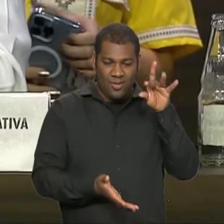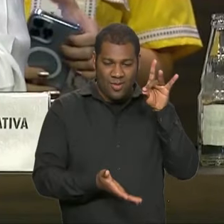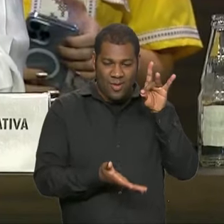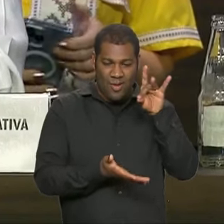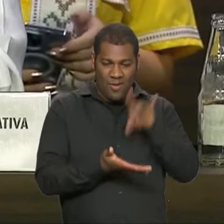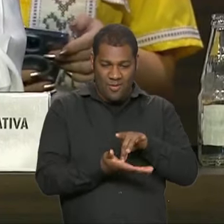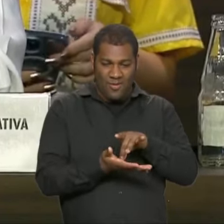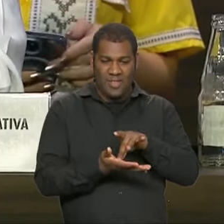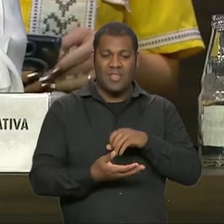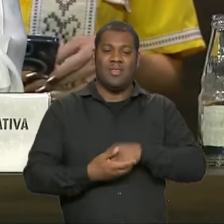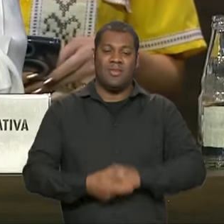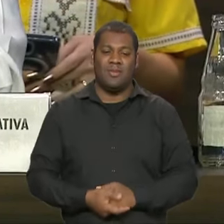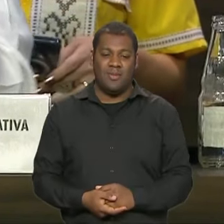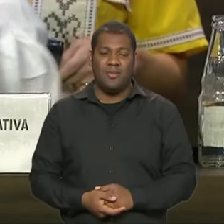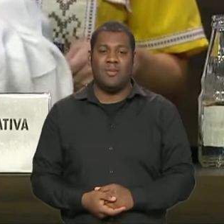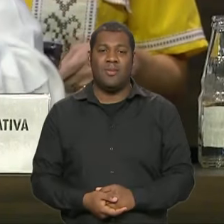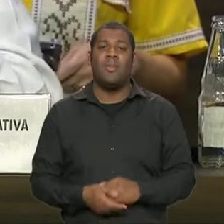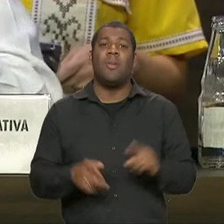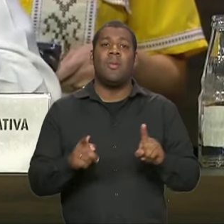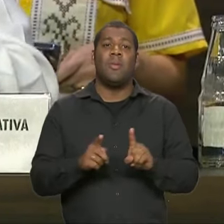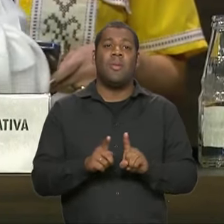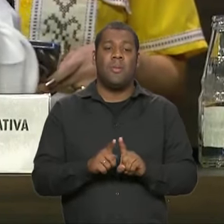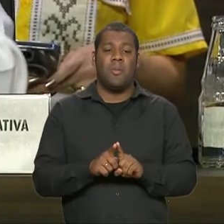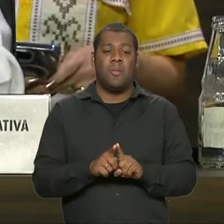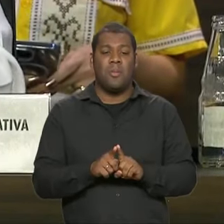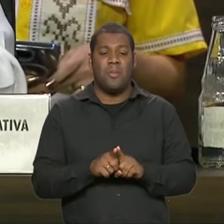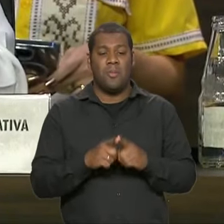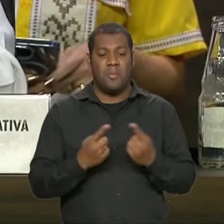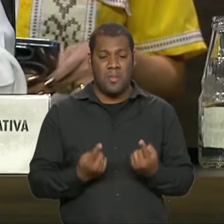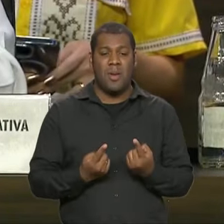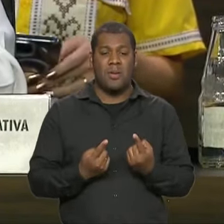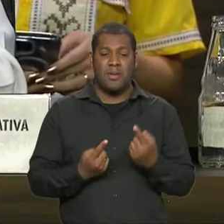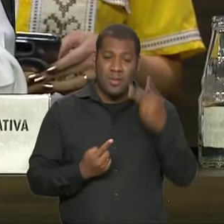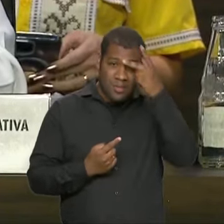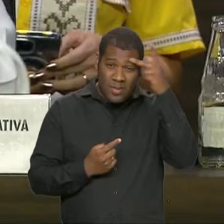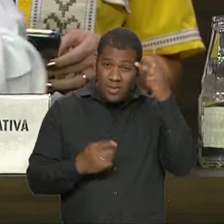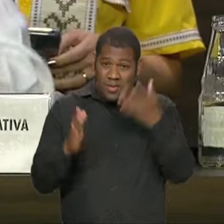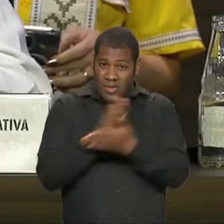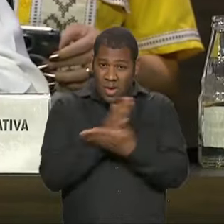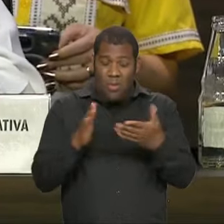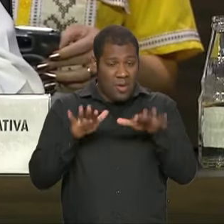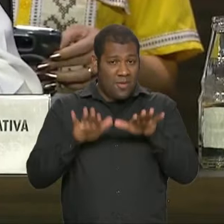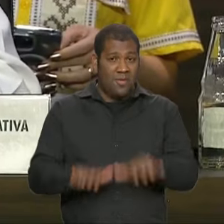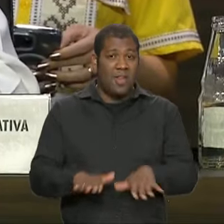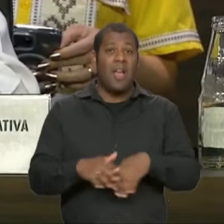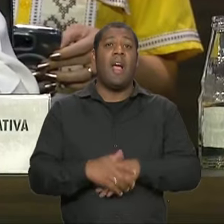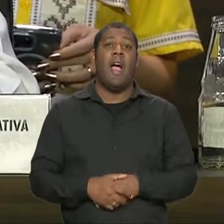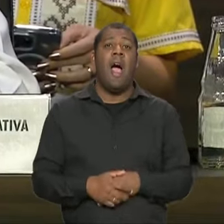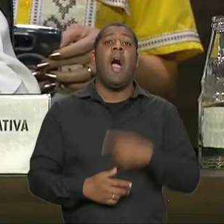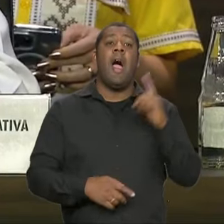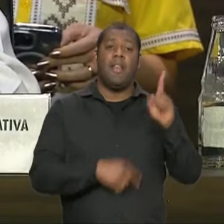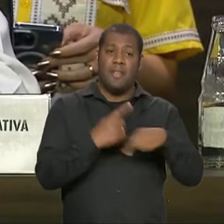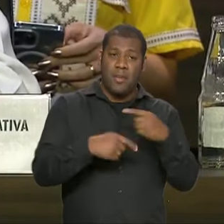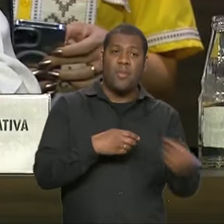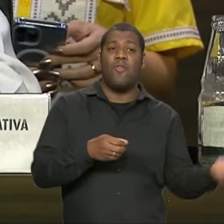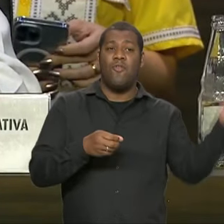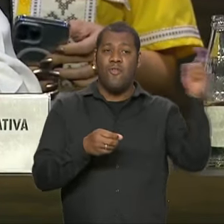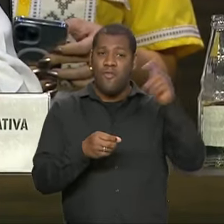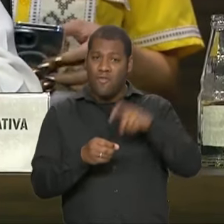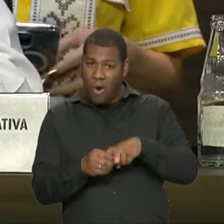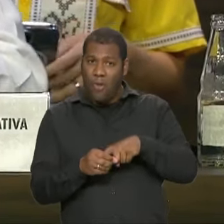delegações ficassem aqui, os ministros ficassem, para a gente voltar rápido para começar a segunda fase da nossa